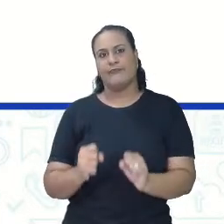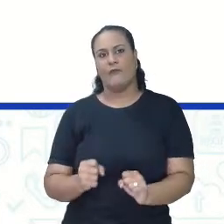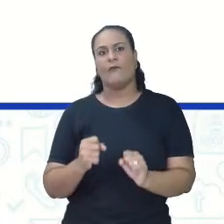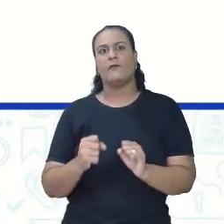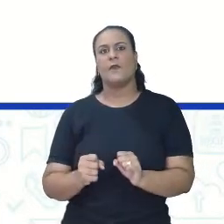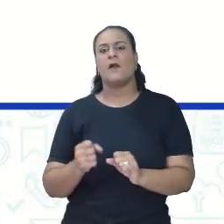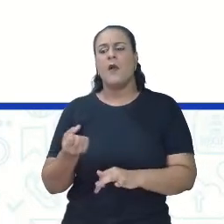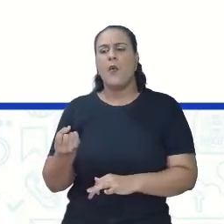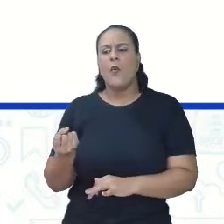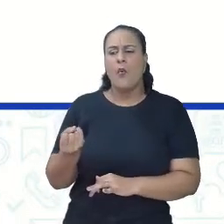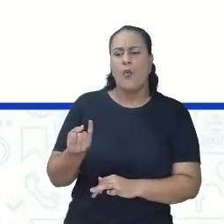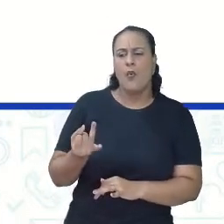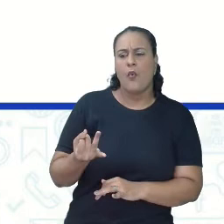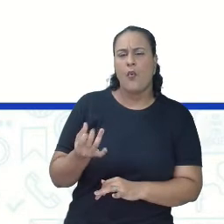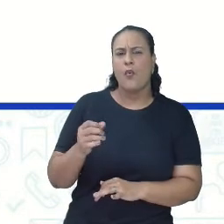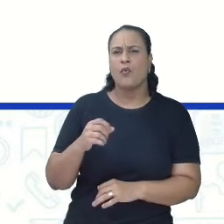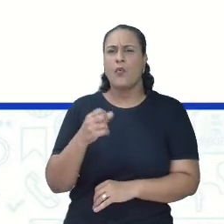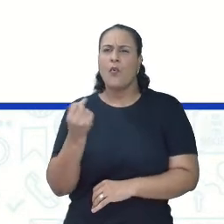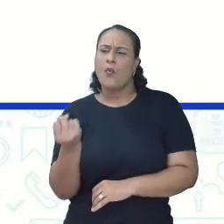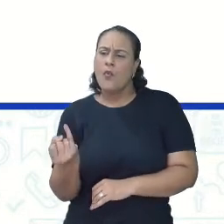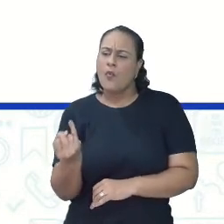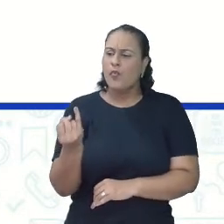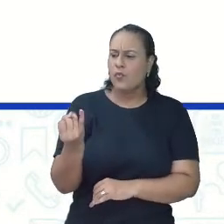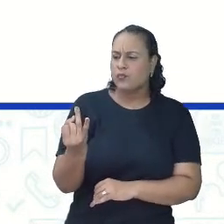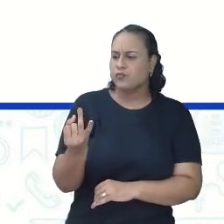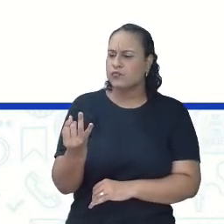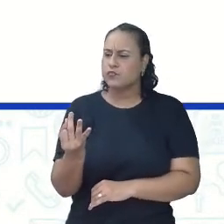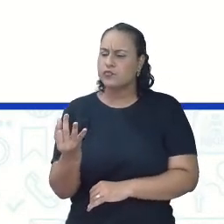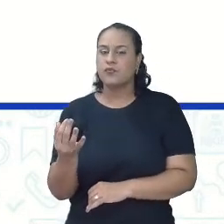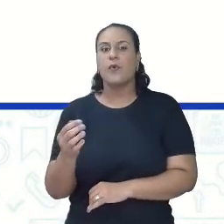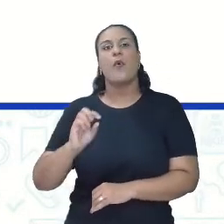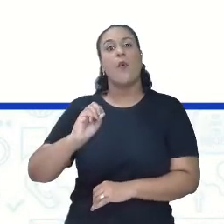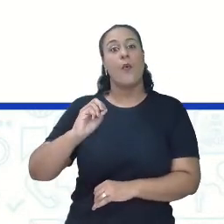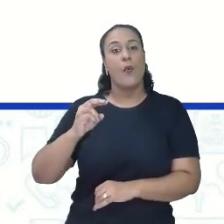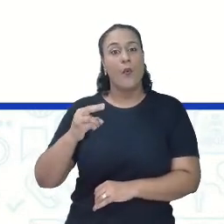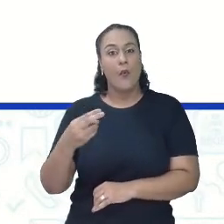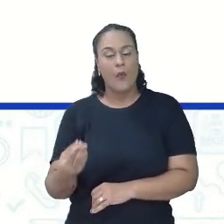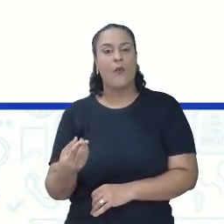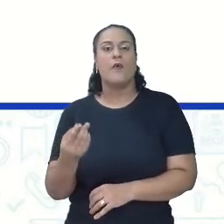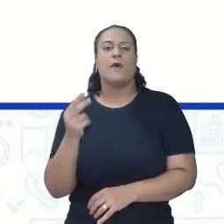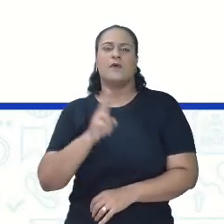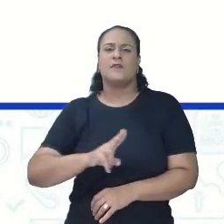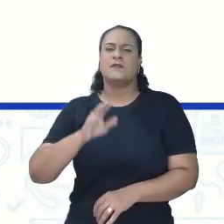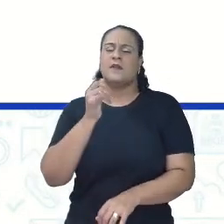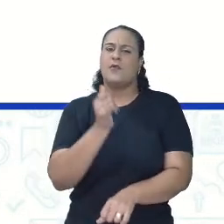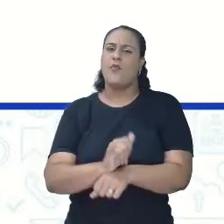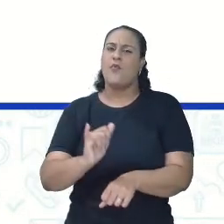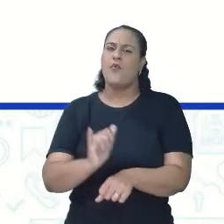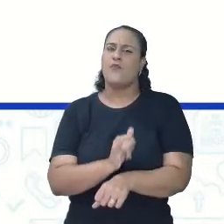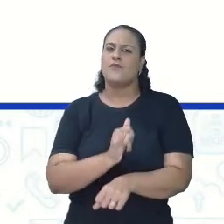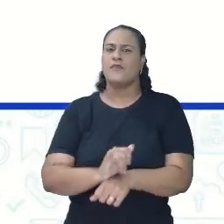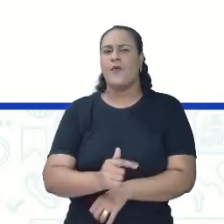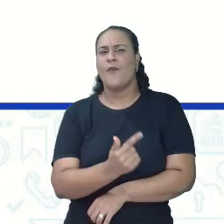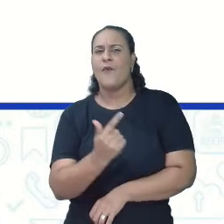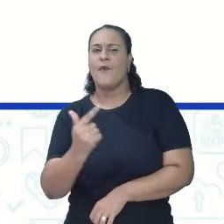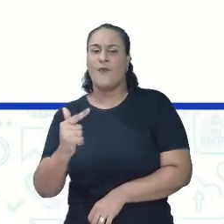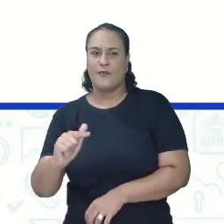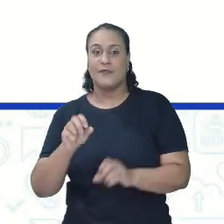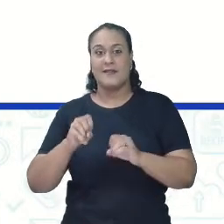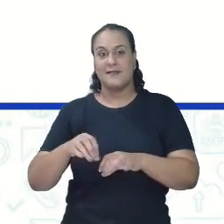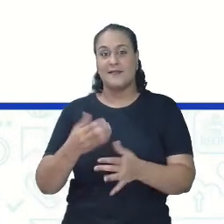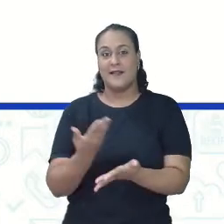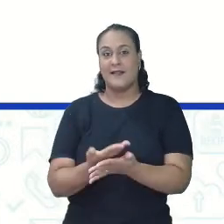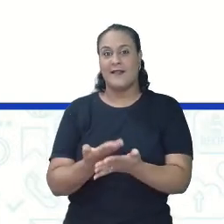essa contagem ou contando de um em um ou utilizando os artifícios que a gente ensinou aqui nas aulas passadas. Ufa,